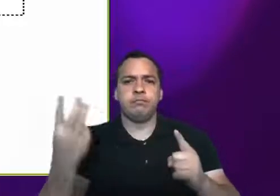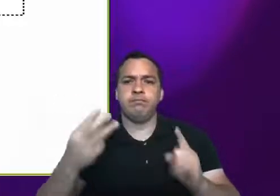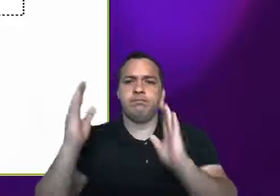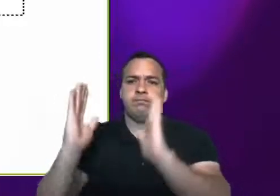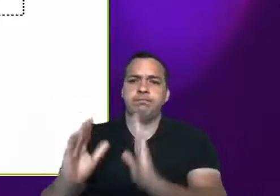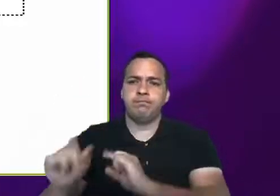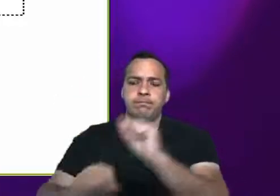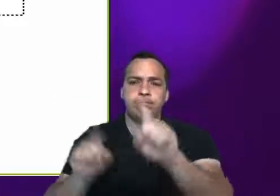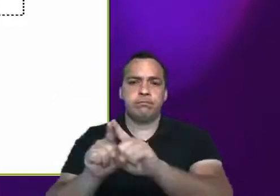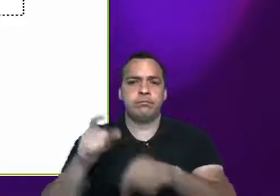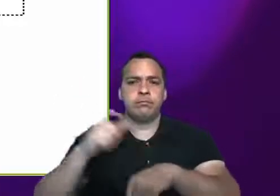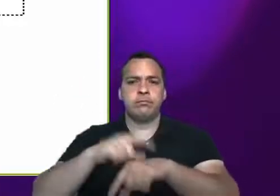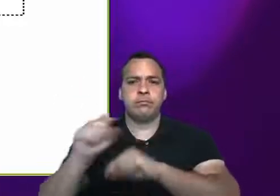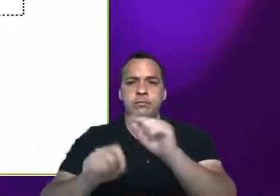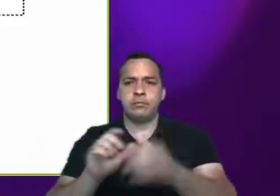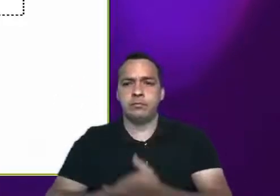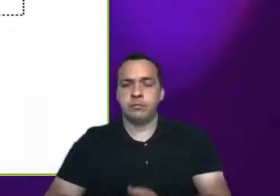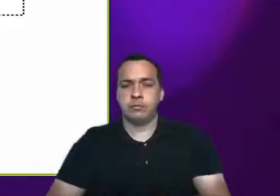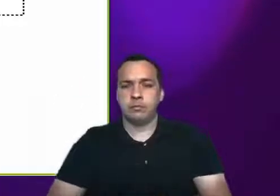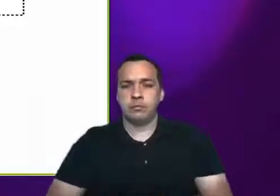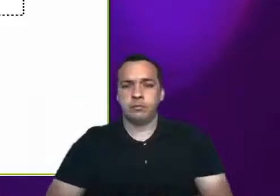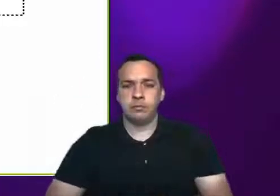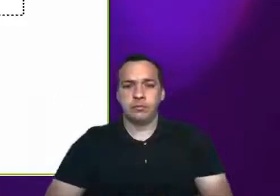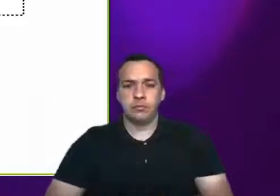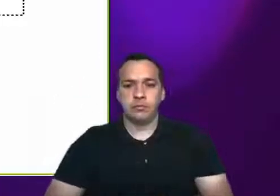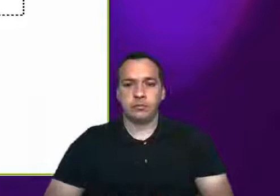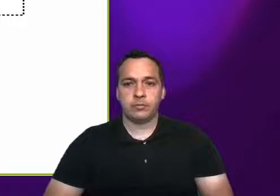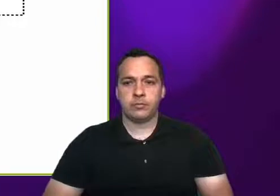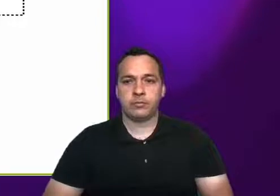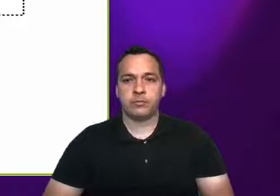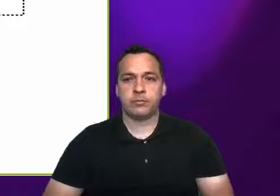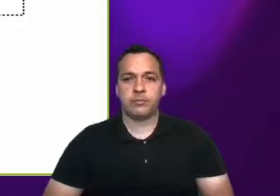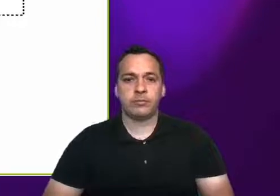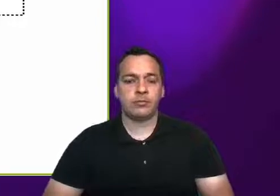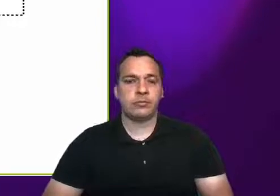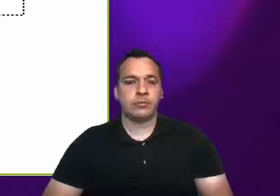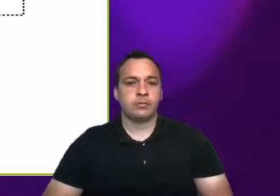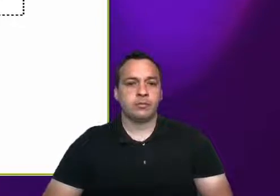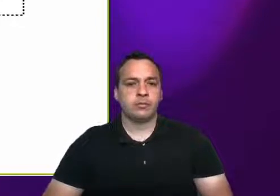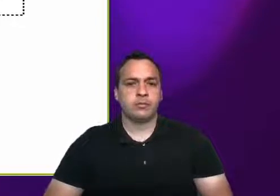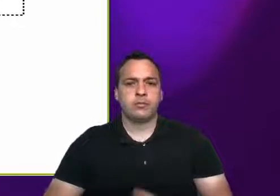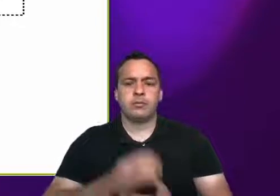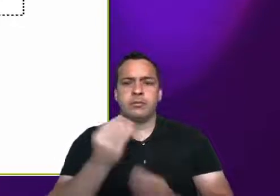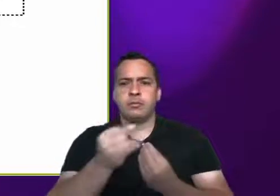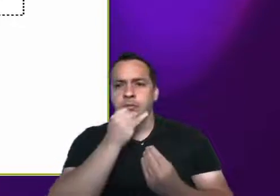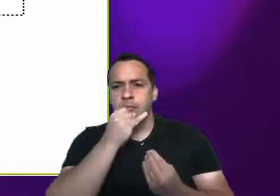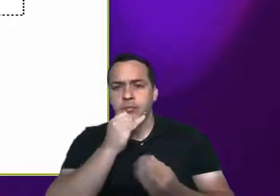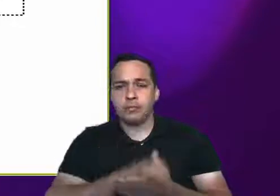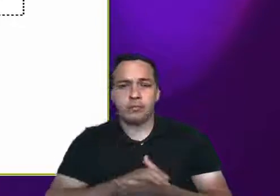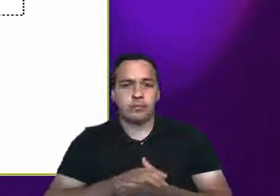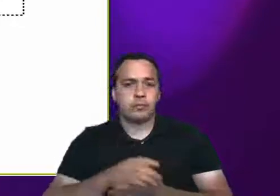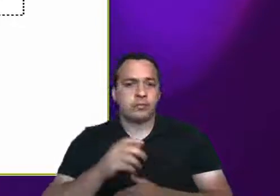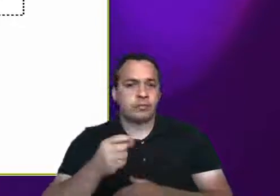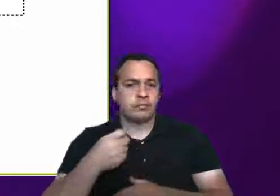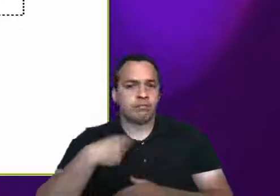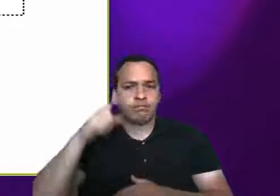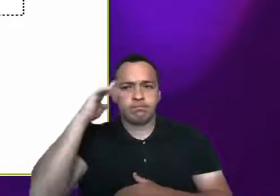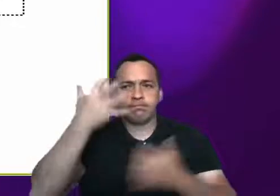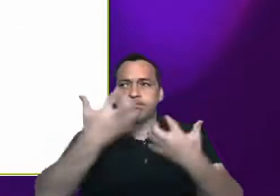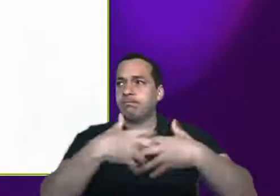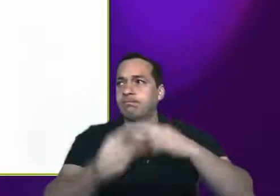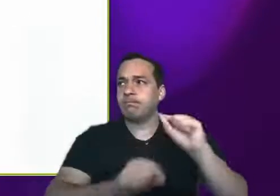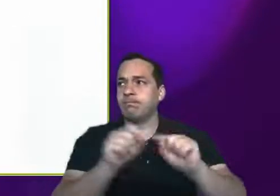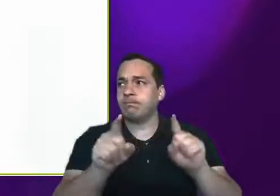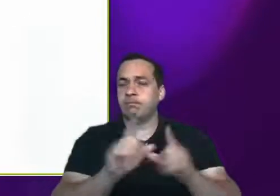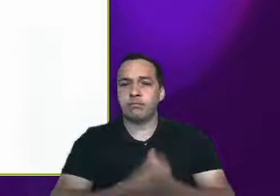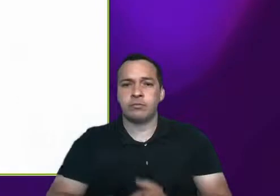locorregional, e em um terceiro momento, é o momento da espera para o transplante. Por isso, neste momento,